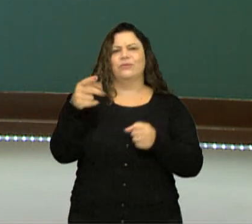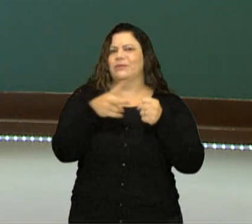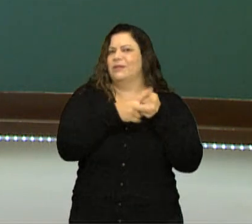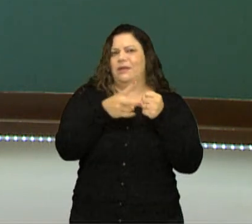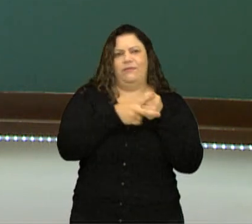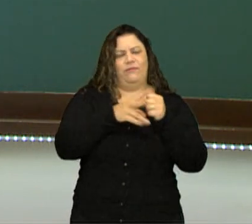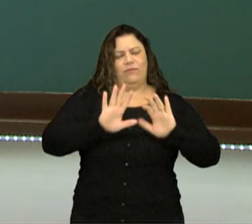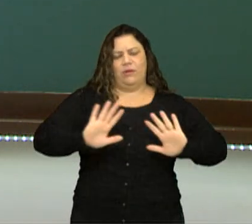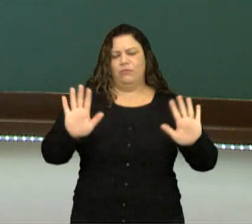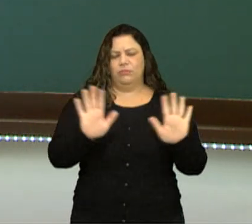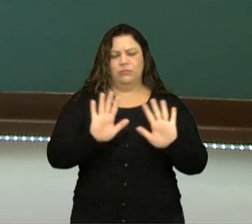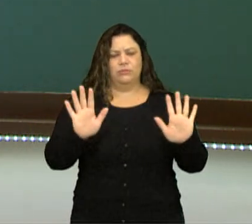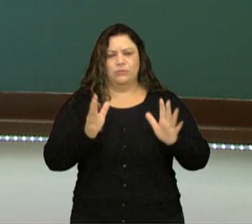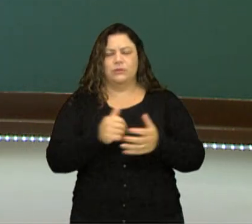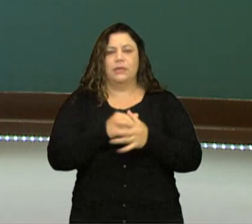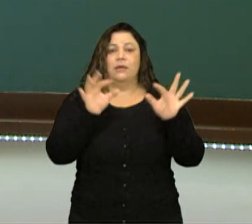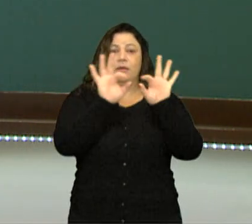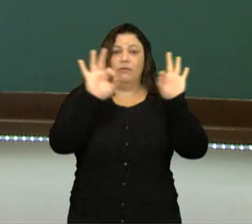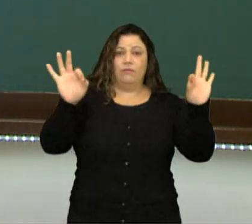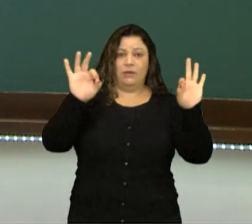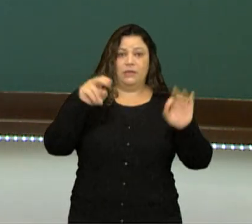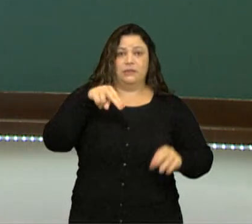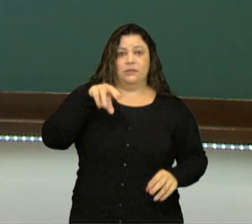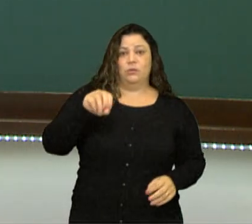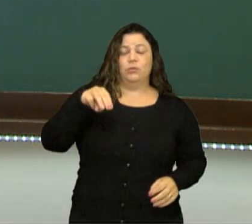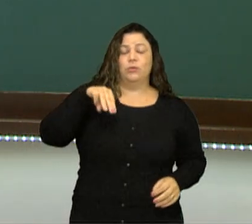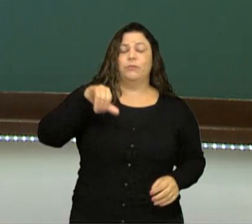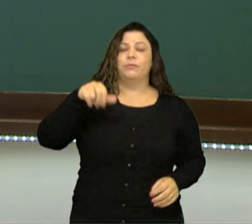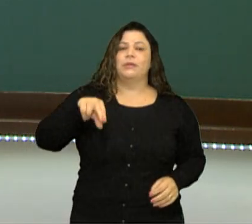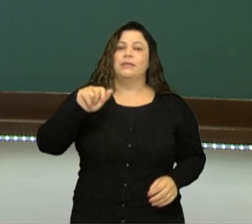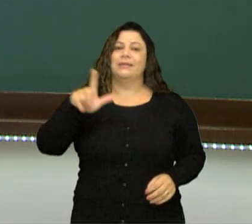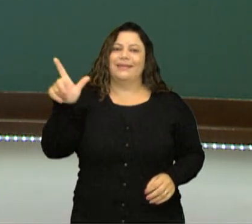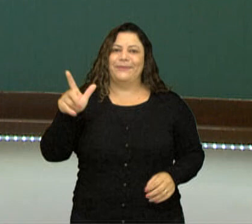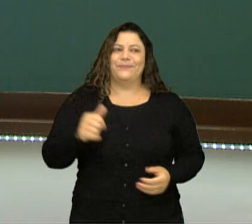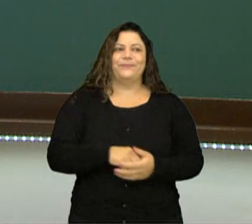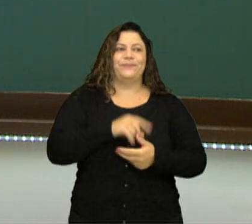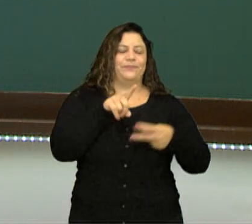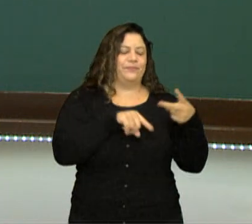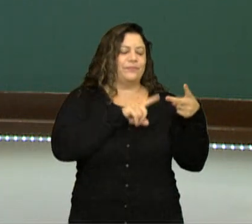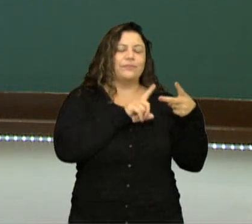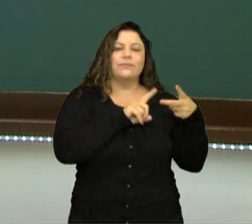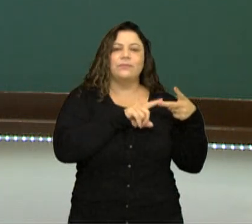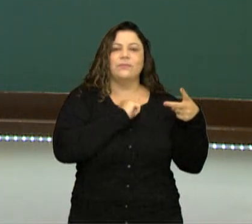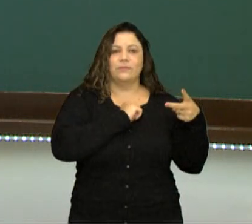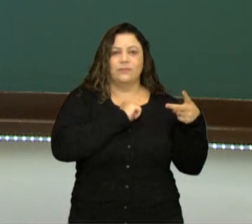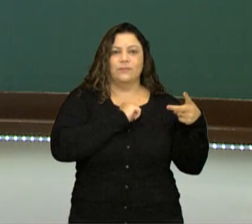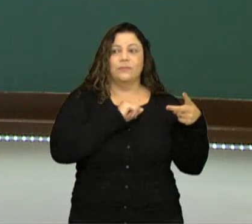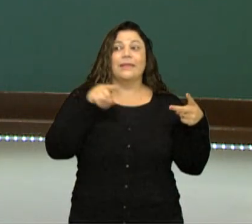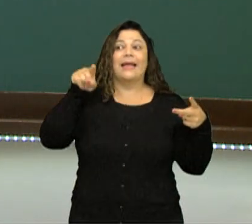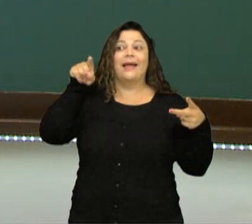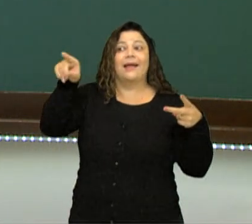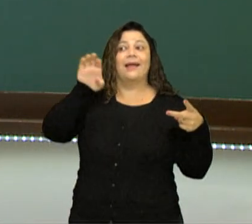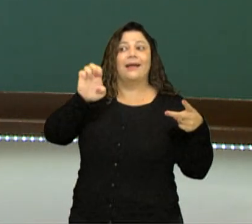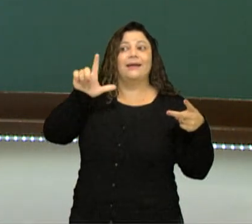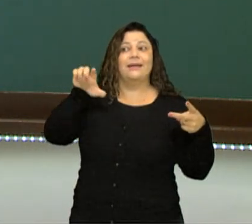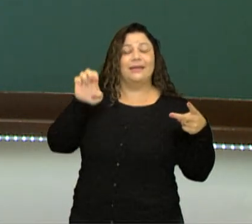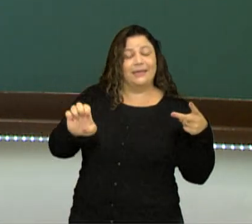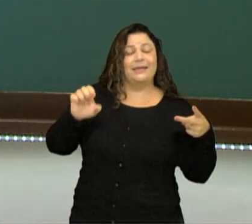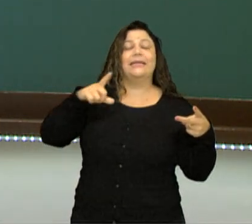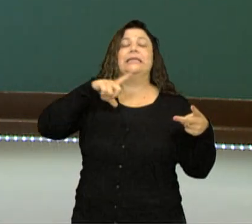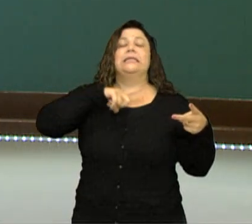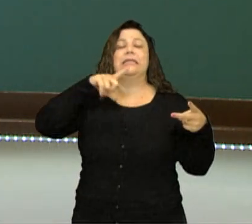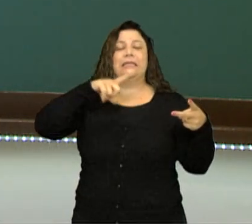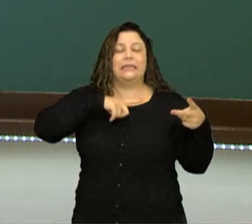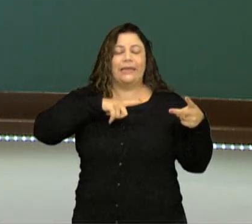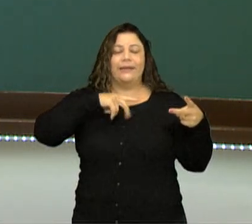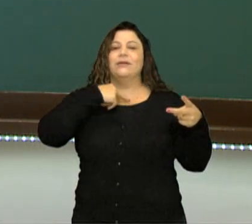não apresenta verbo, frase nominal. Já o segundo enunciado, ele tem uma bela voz.